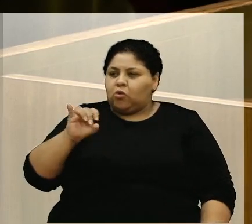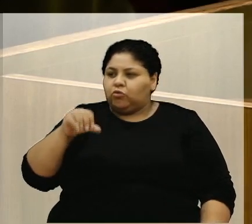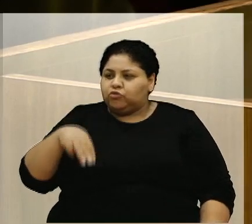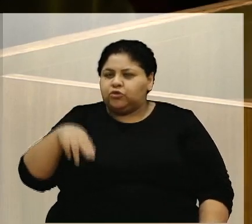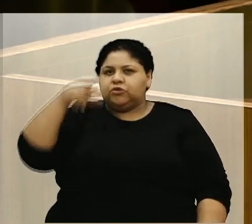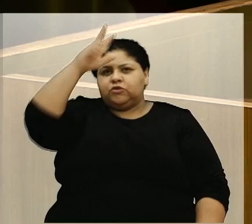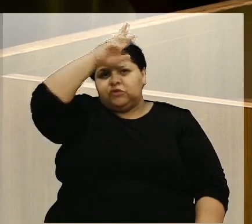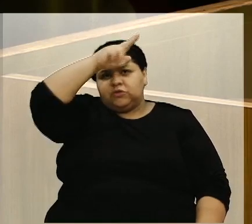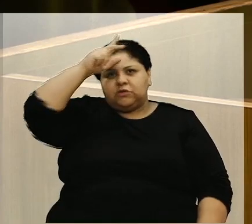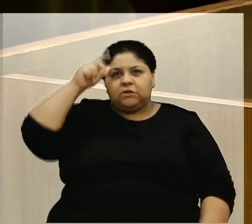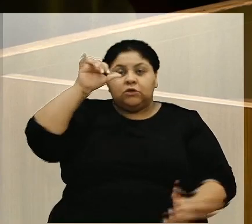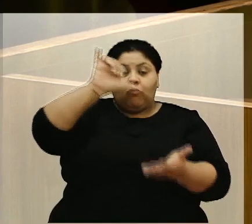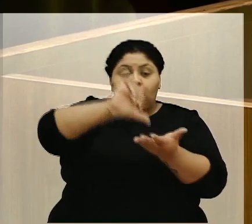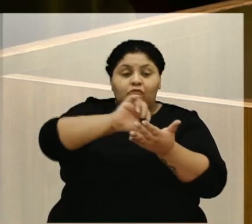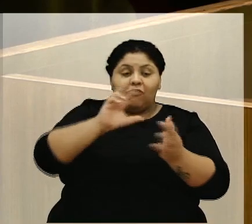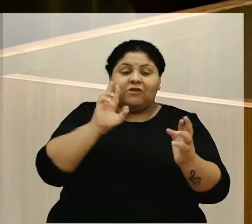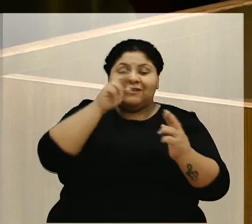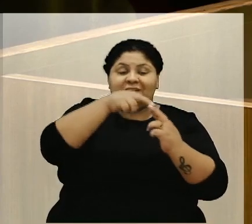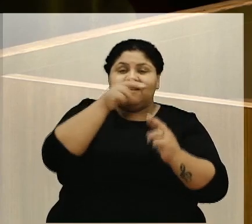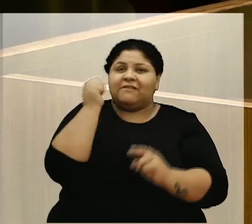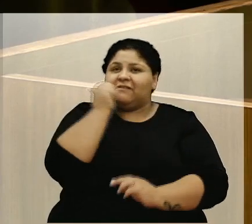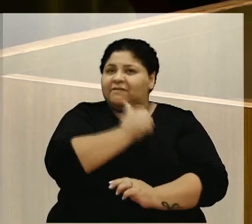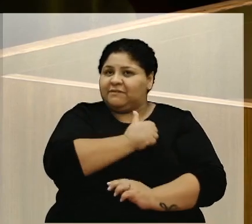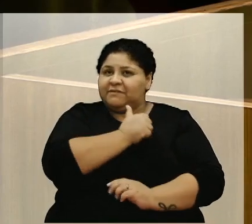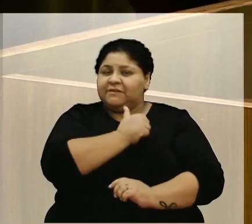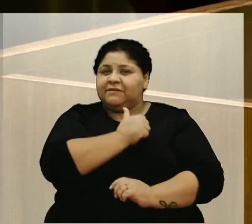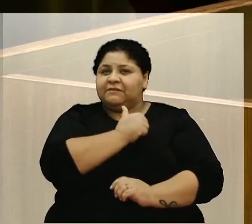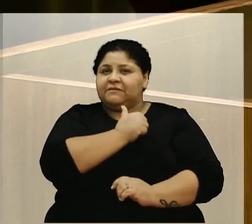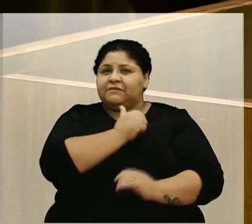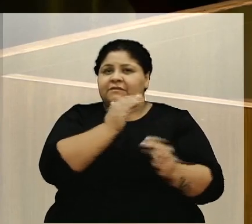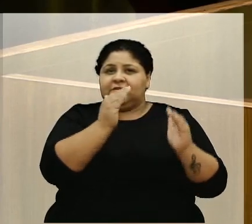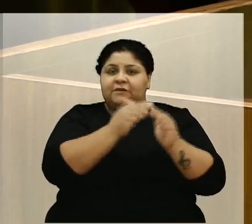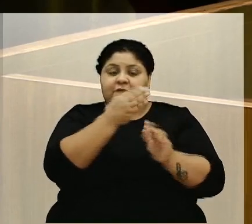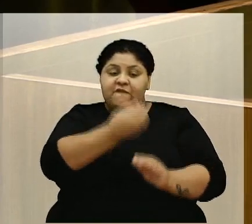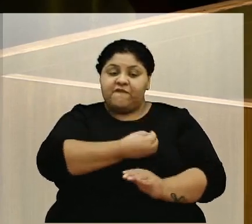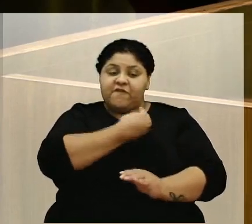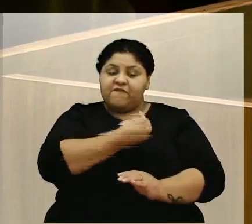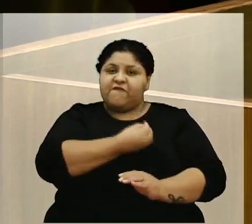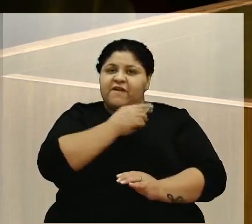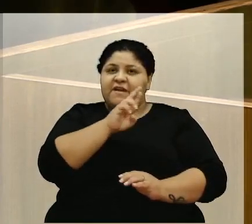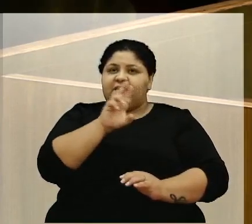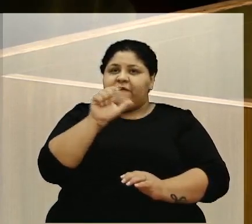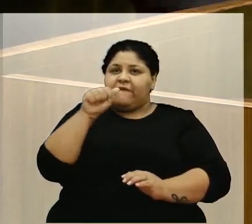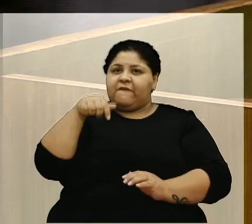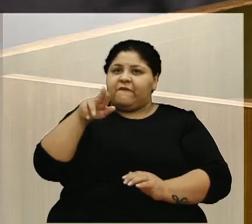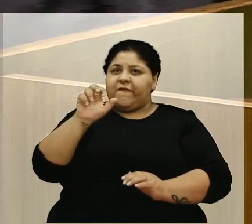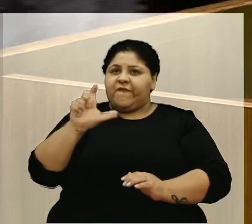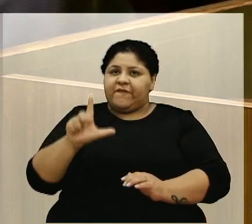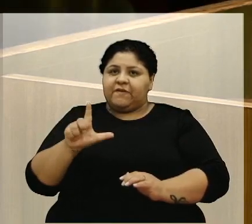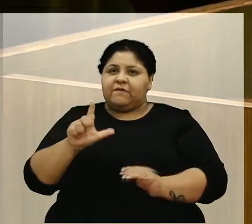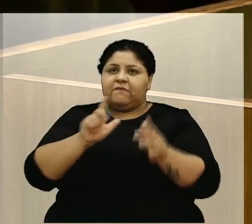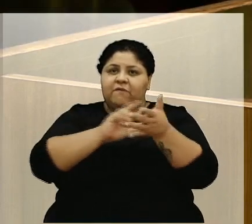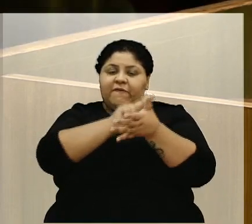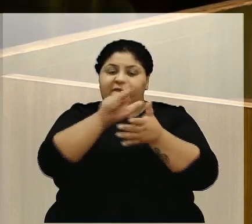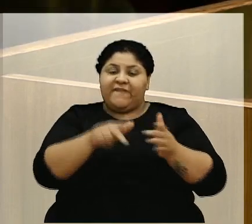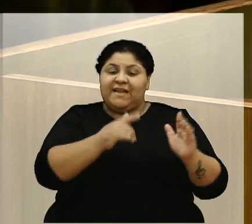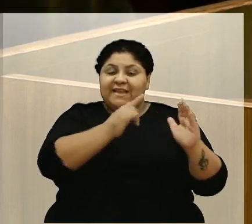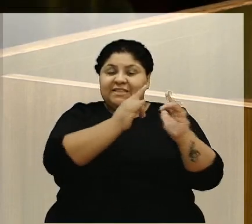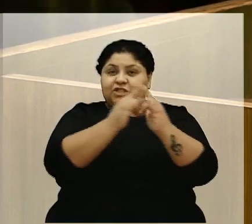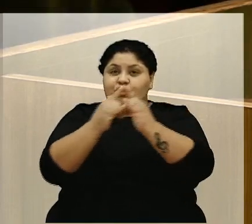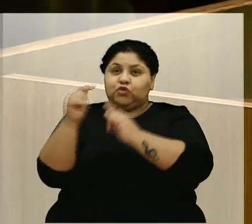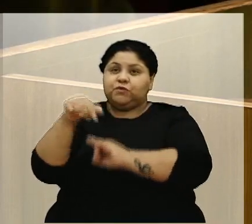o Centro de Referência à Mulher, a Casa Viva Raquel, enfim, e várias entidades da nossa